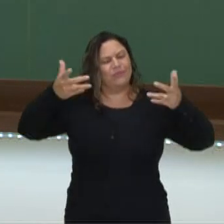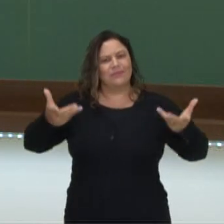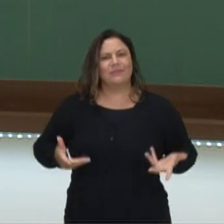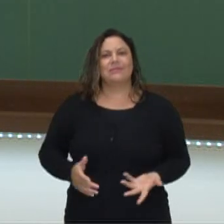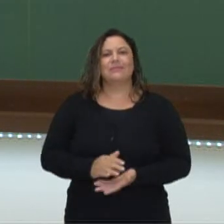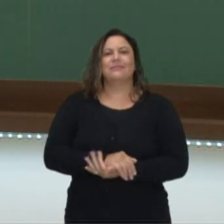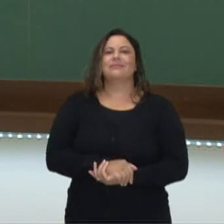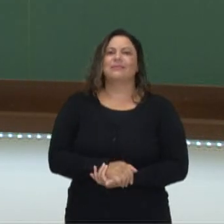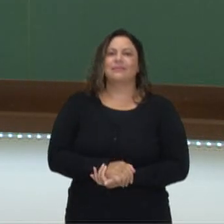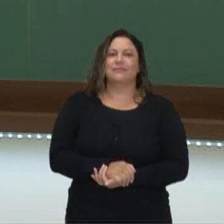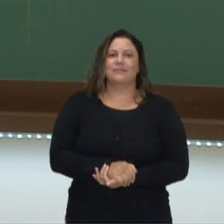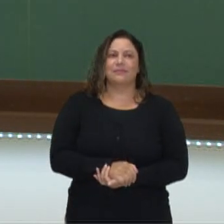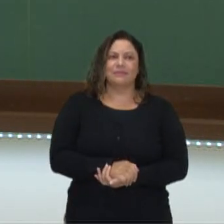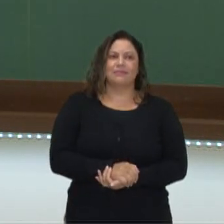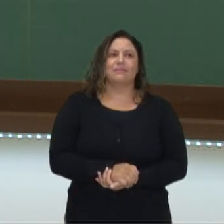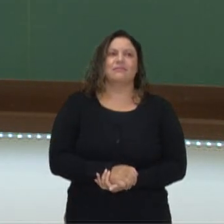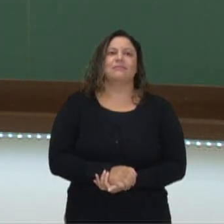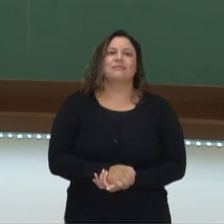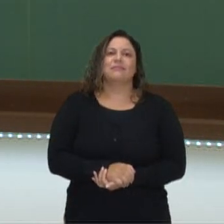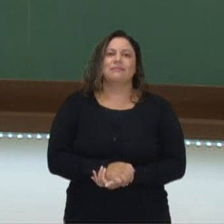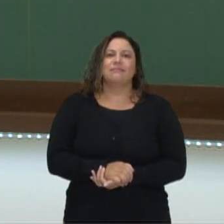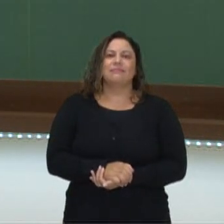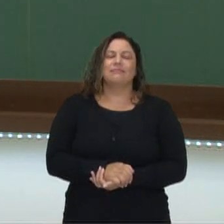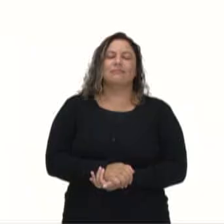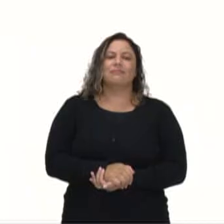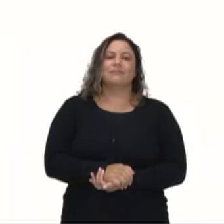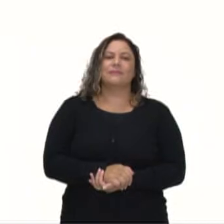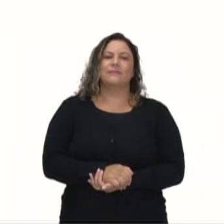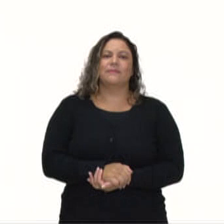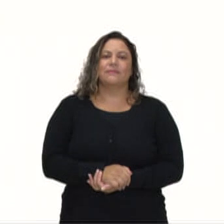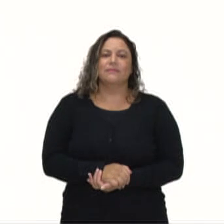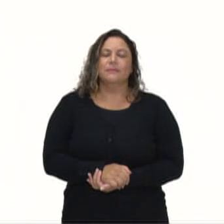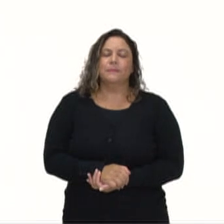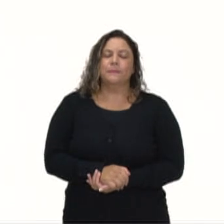nisso. But if you do what you